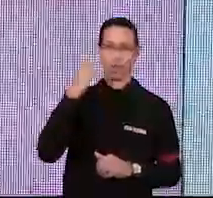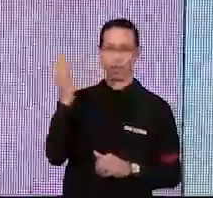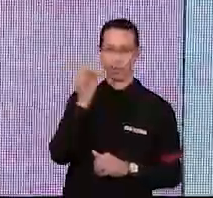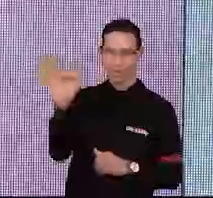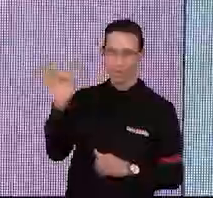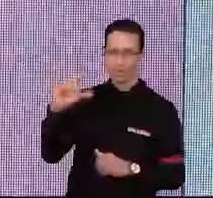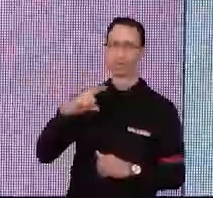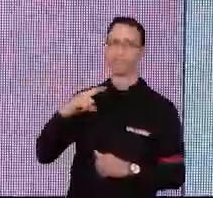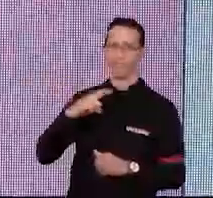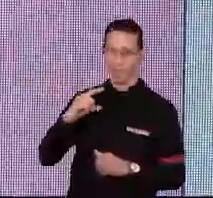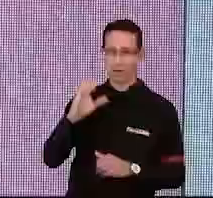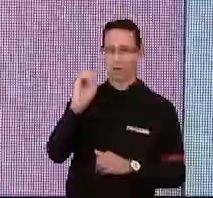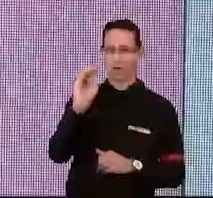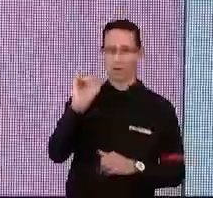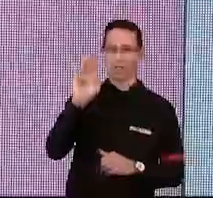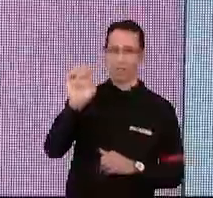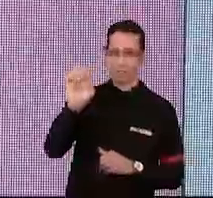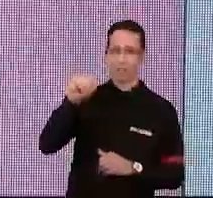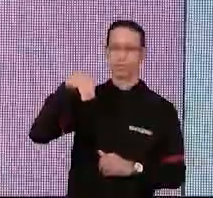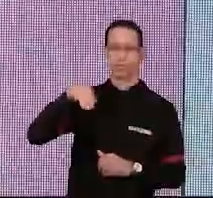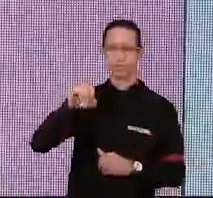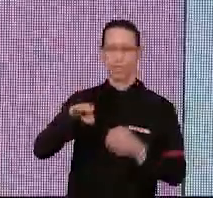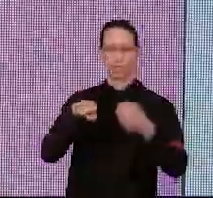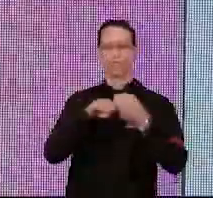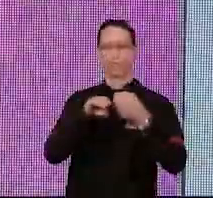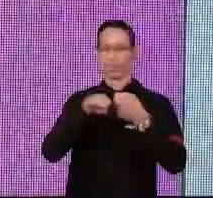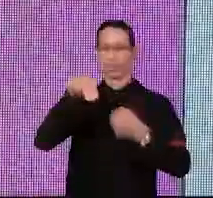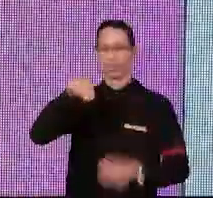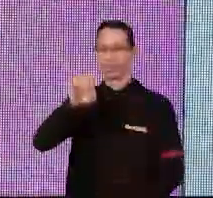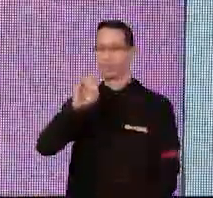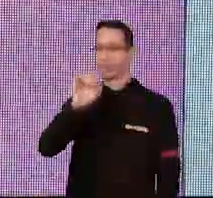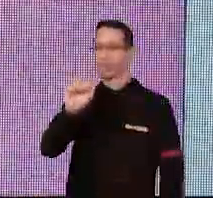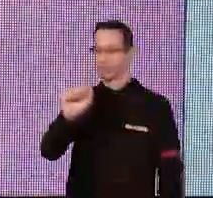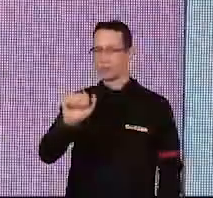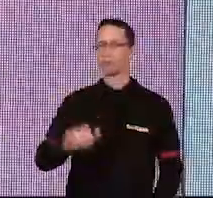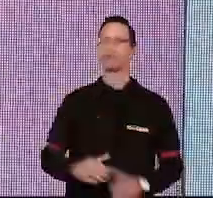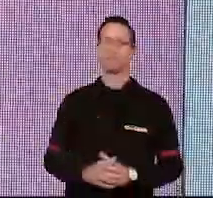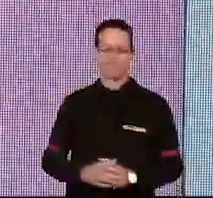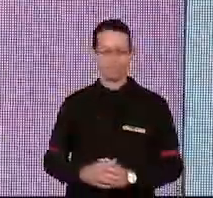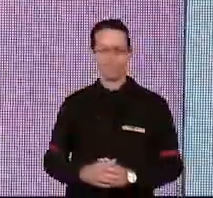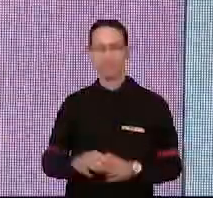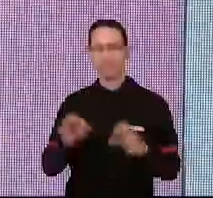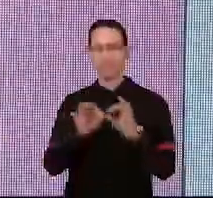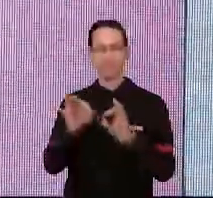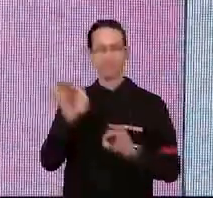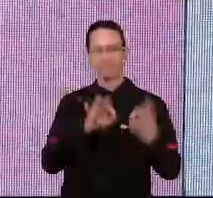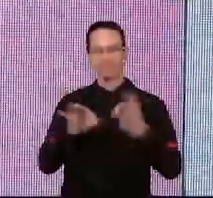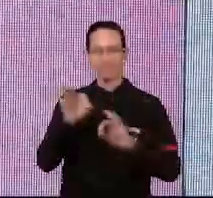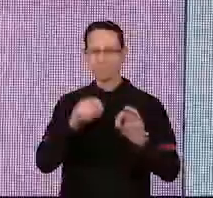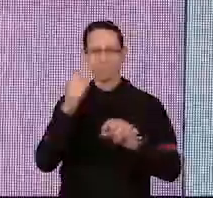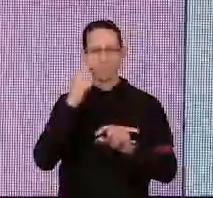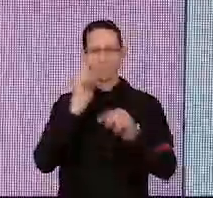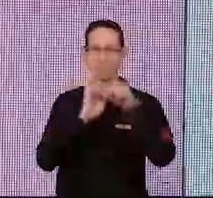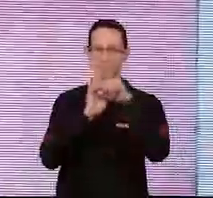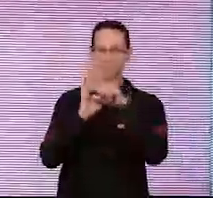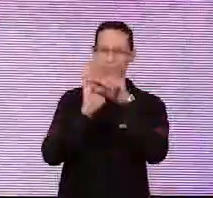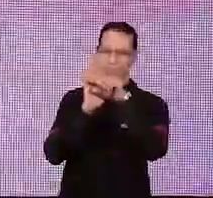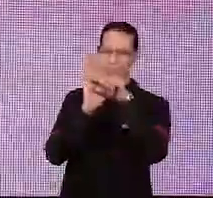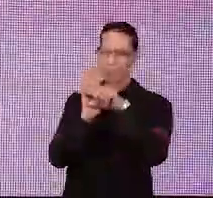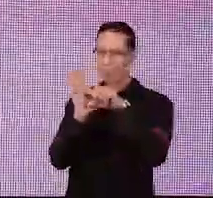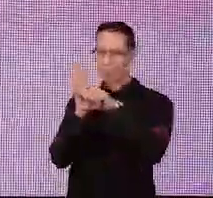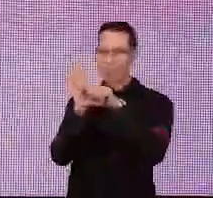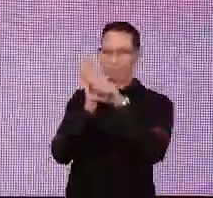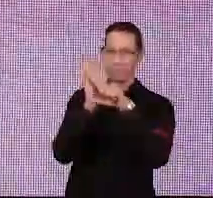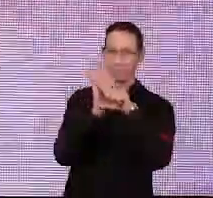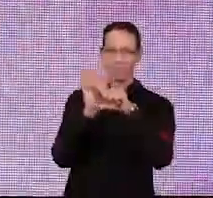eles fazem a otite média, e aí você, né, faz a meringotomia, todo o procedimento e a visa